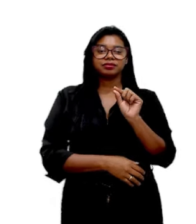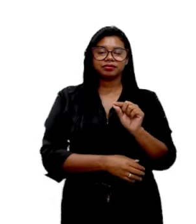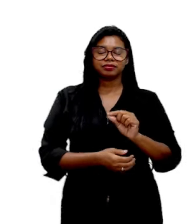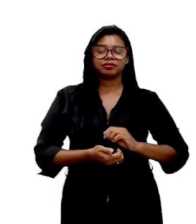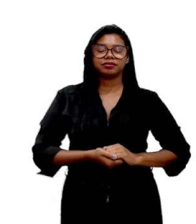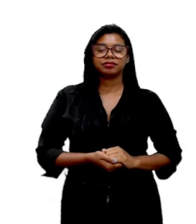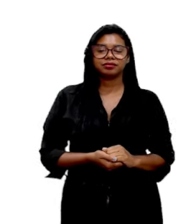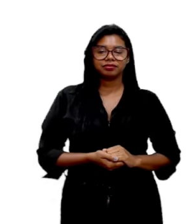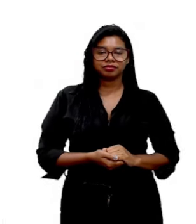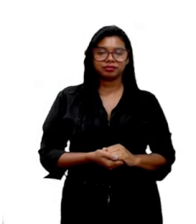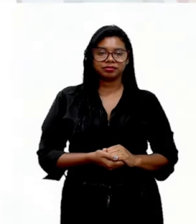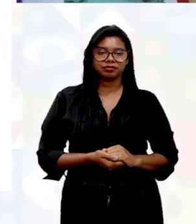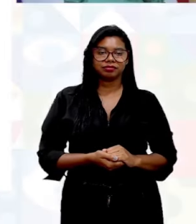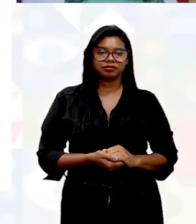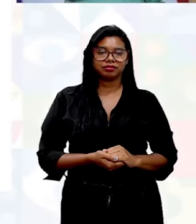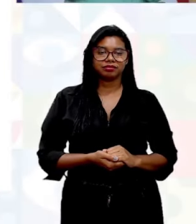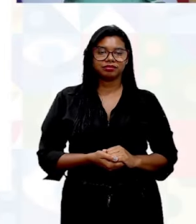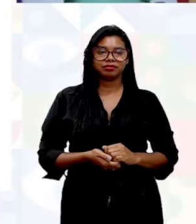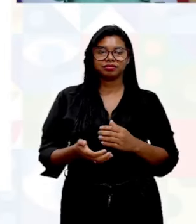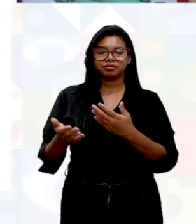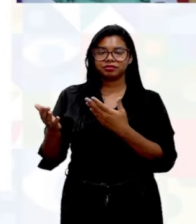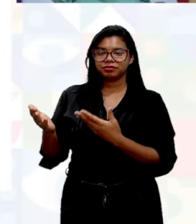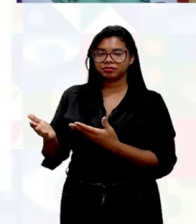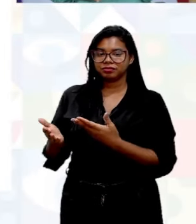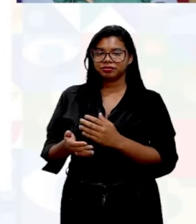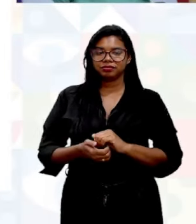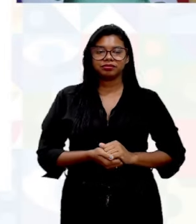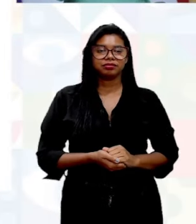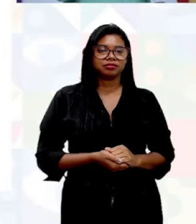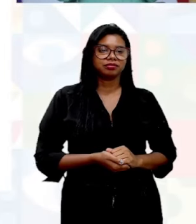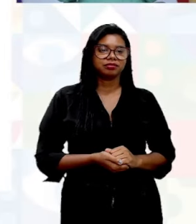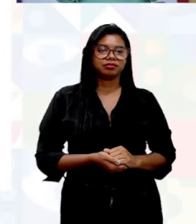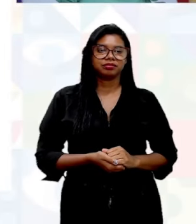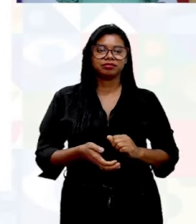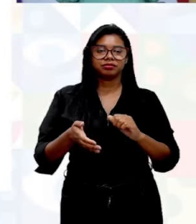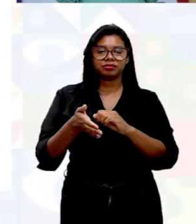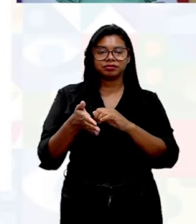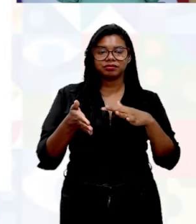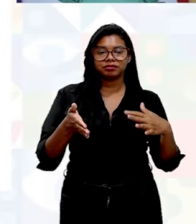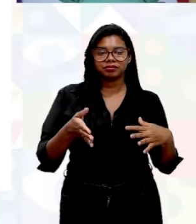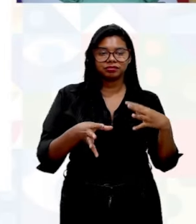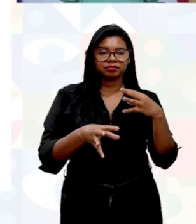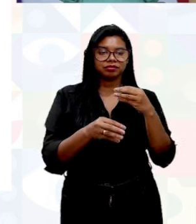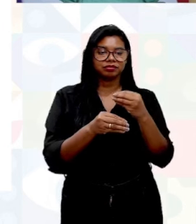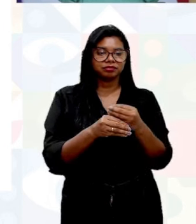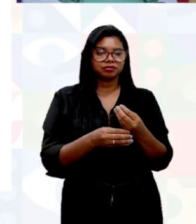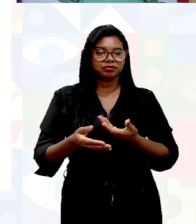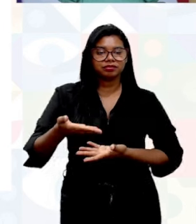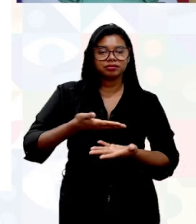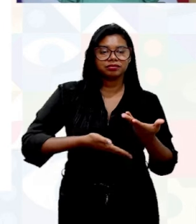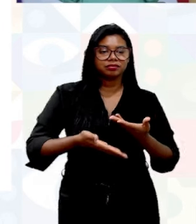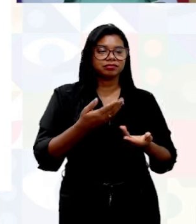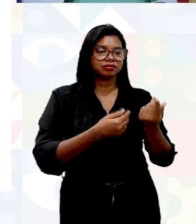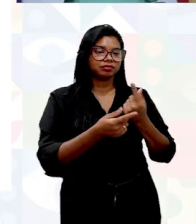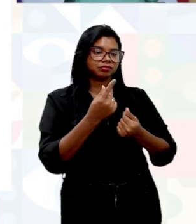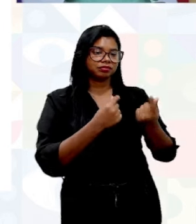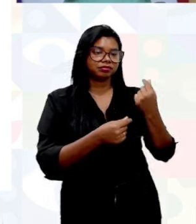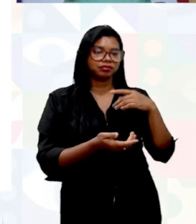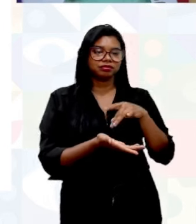de negociação? São passos e atividades que as pessoas que estão ali envolvidas numa negociação,